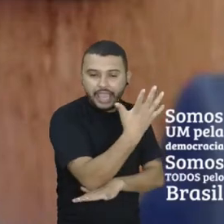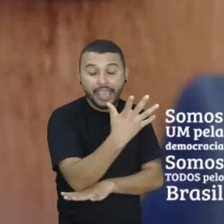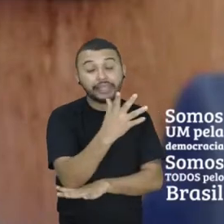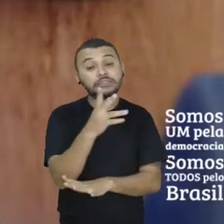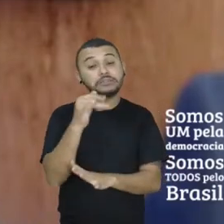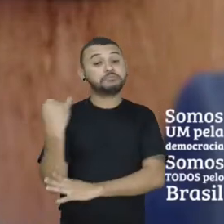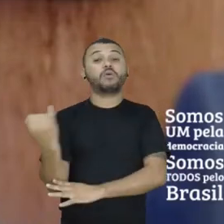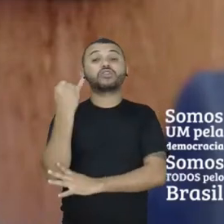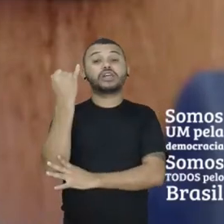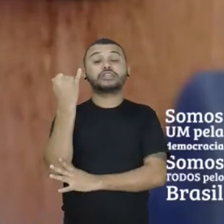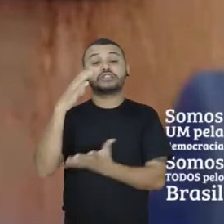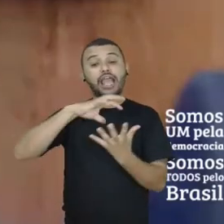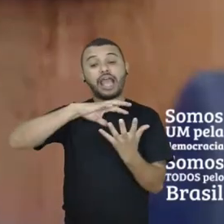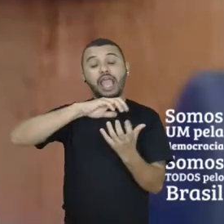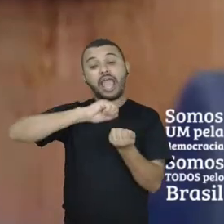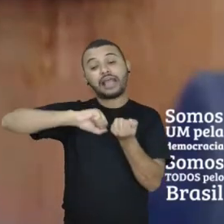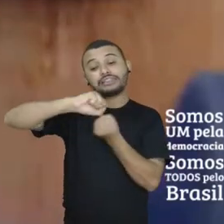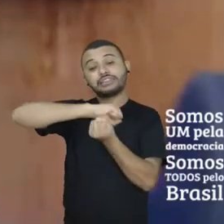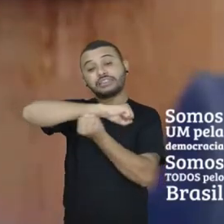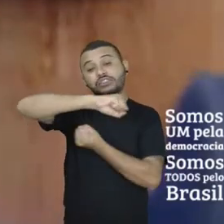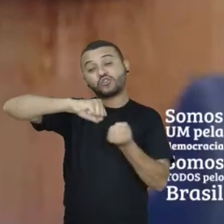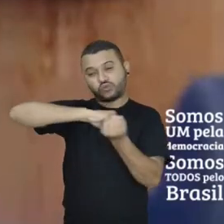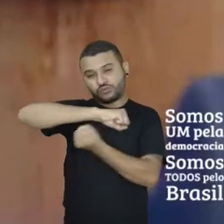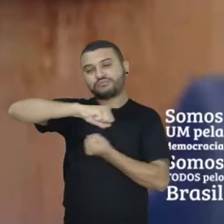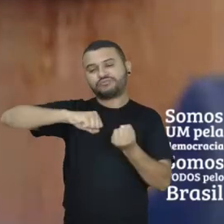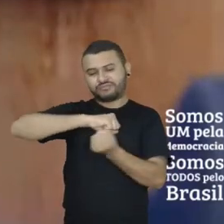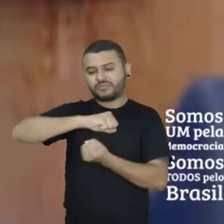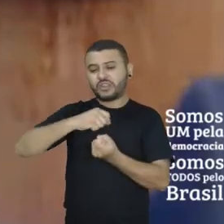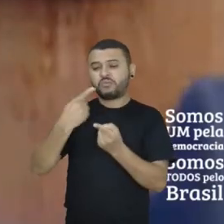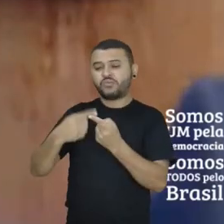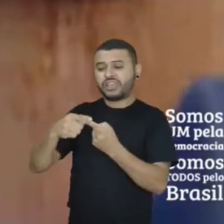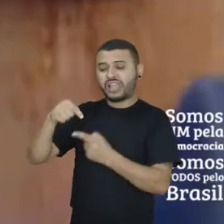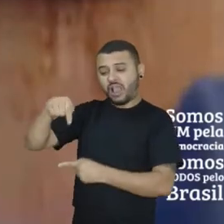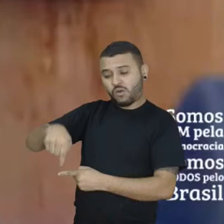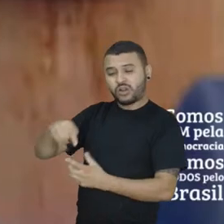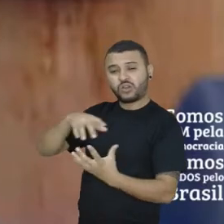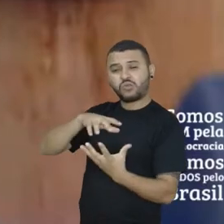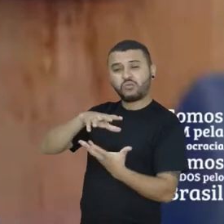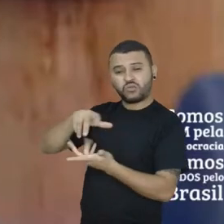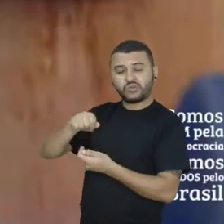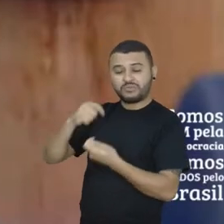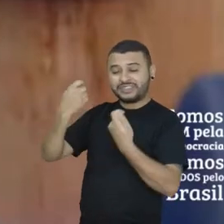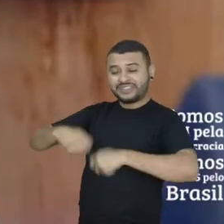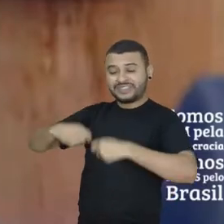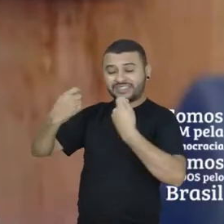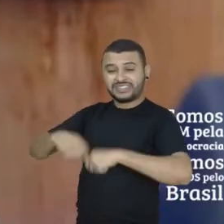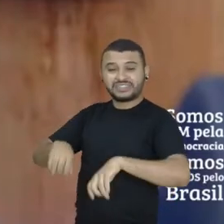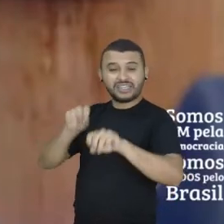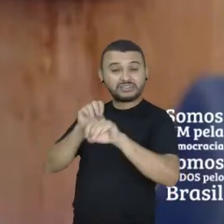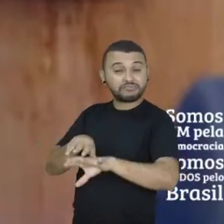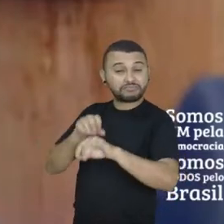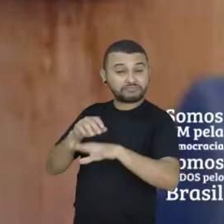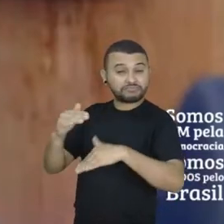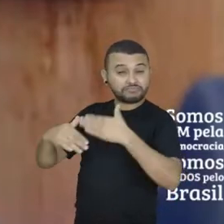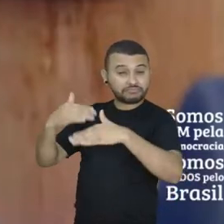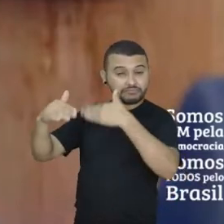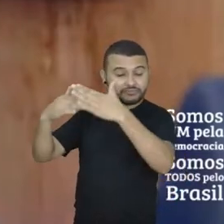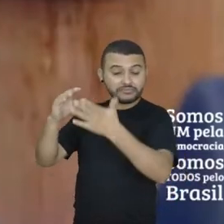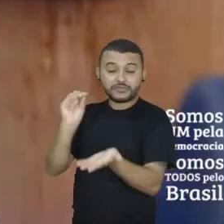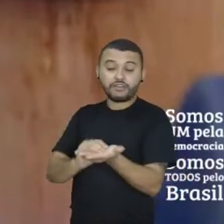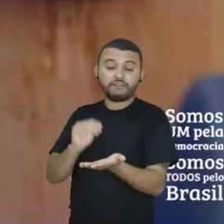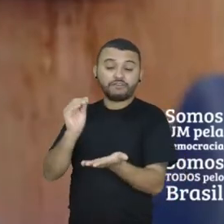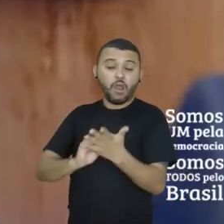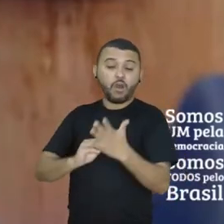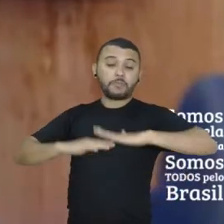essencial. Educação, nós vivemos num mundo muito rápido. Por exemplo, hoje faltam profissionais